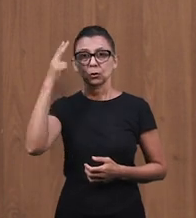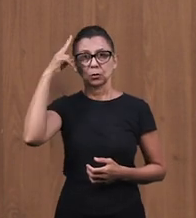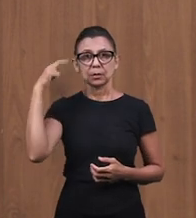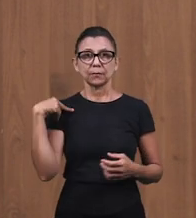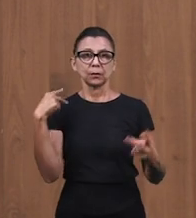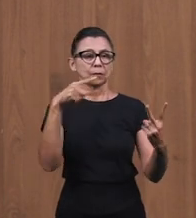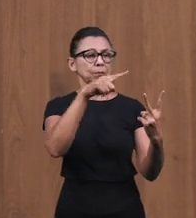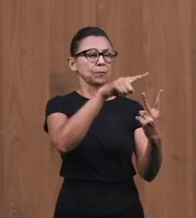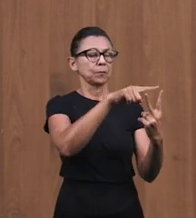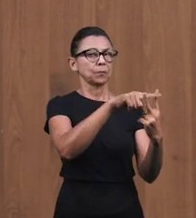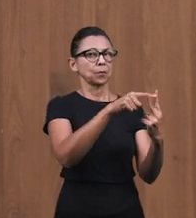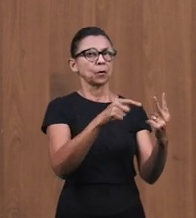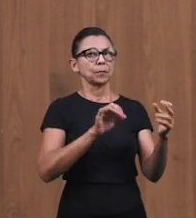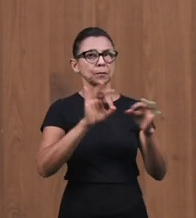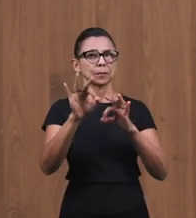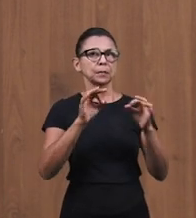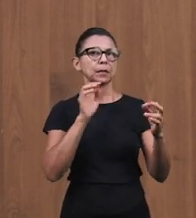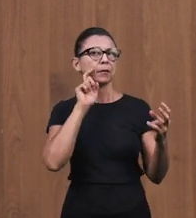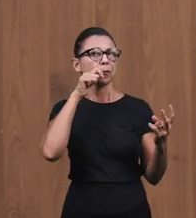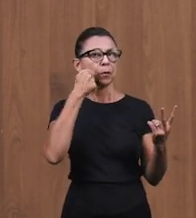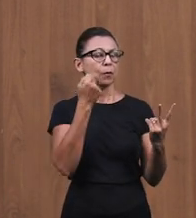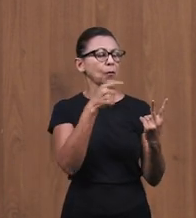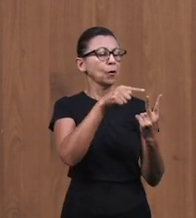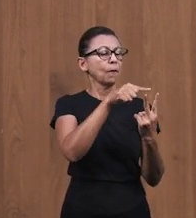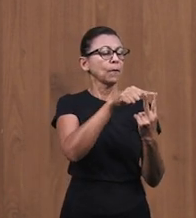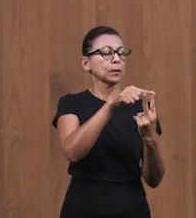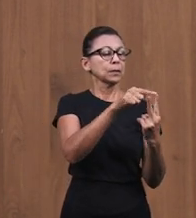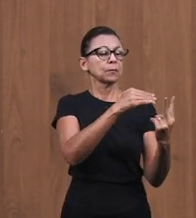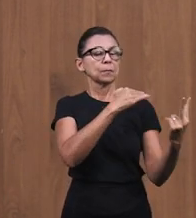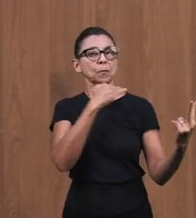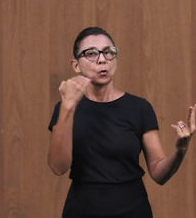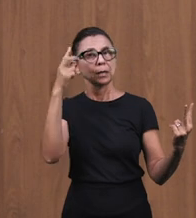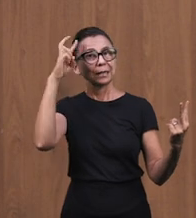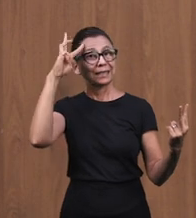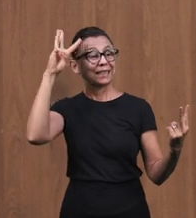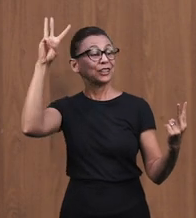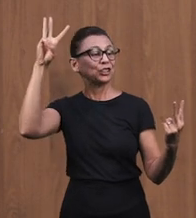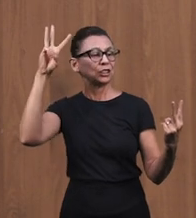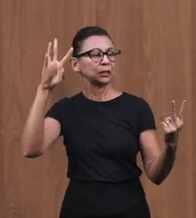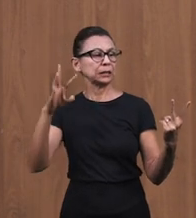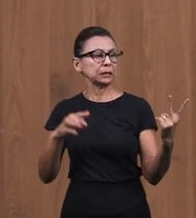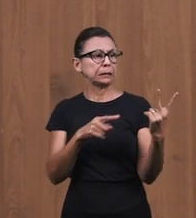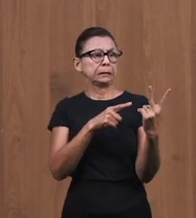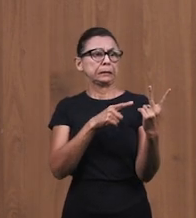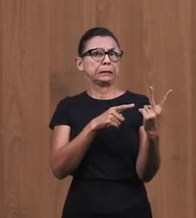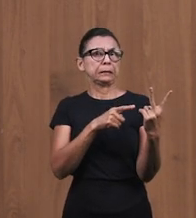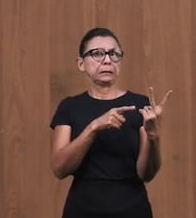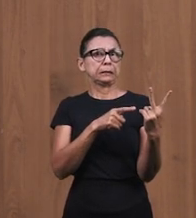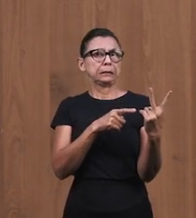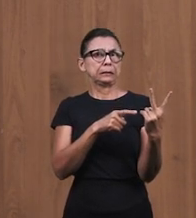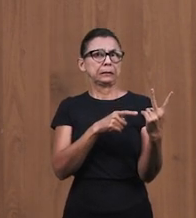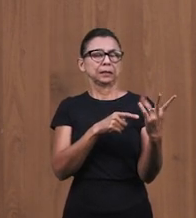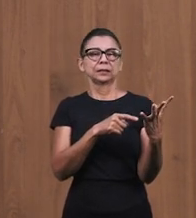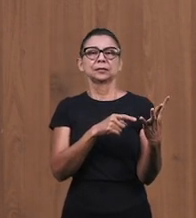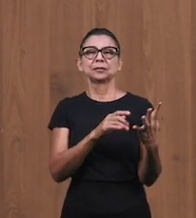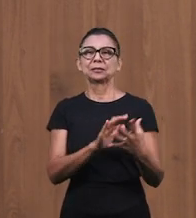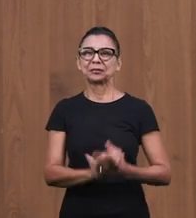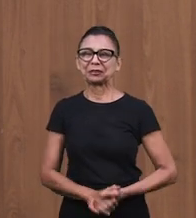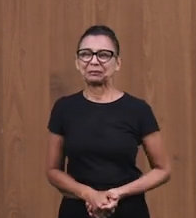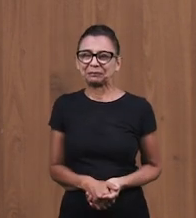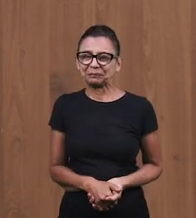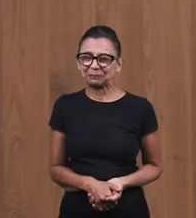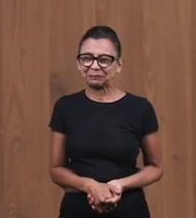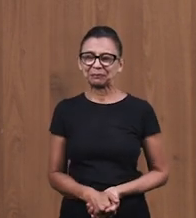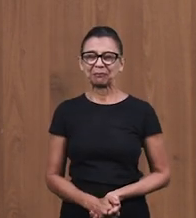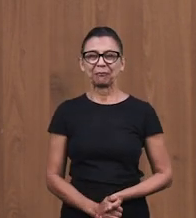a 3 dias você vai morrer. Queridos, José estava preso fisicamente, mas